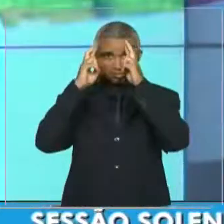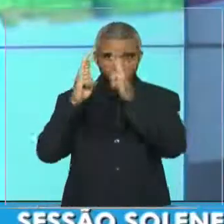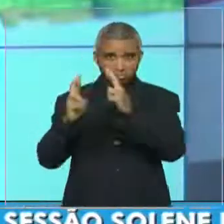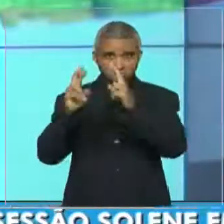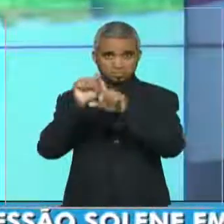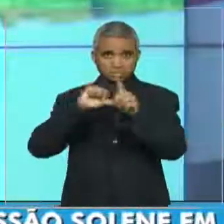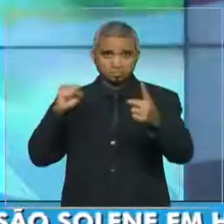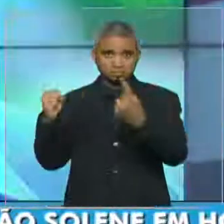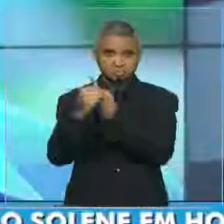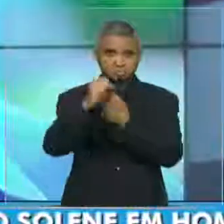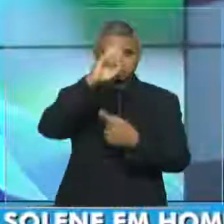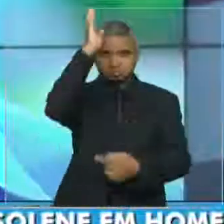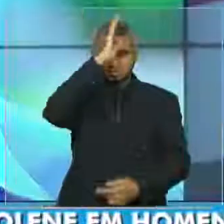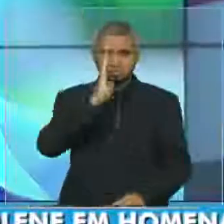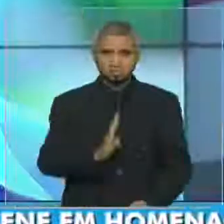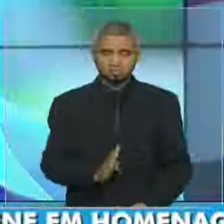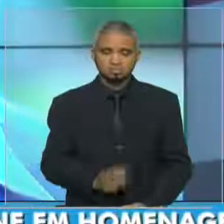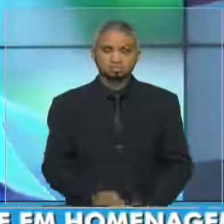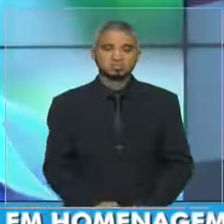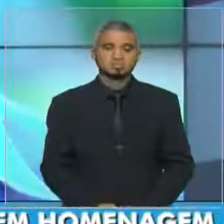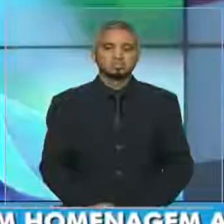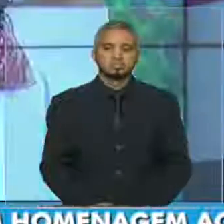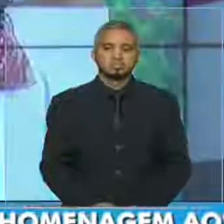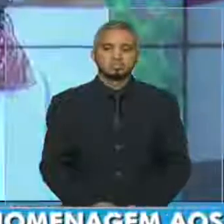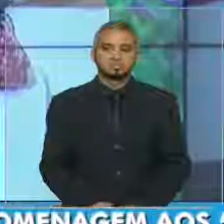sociedade brasileira.